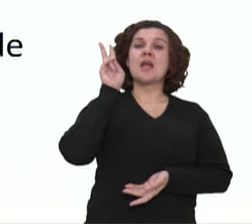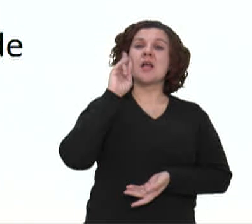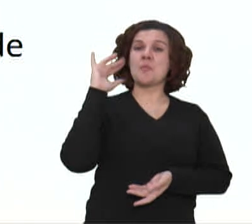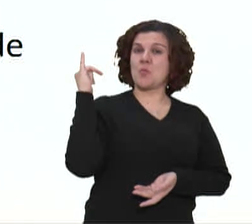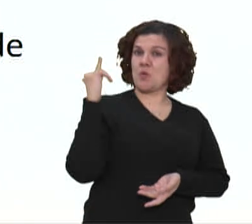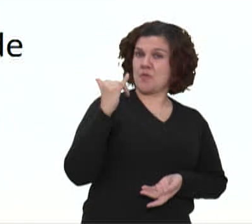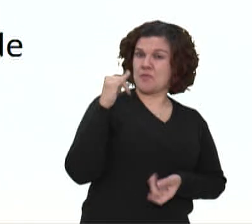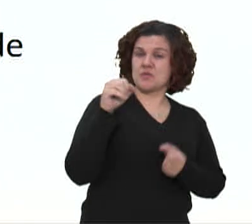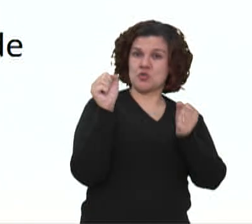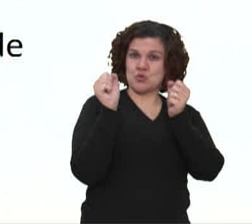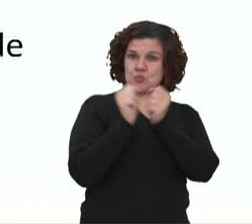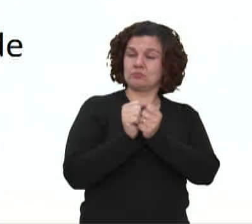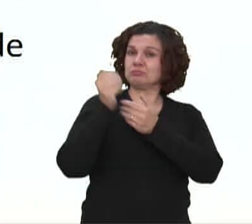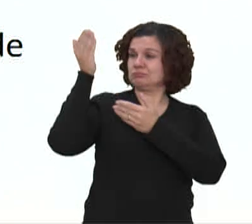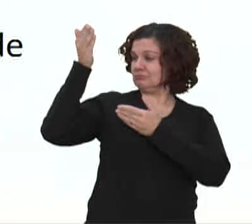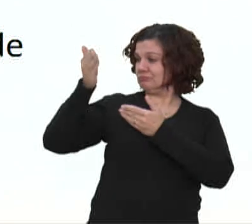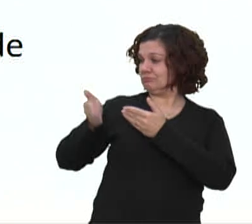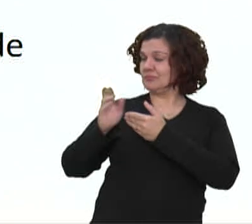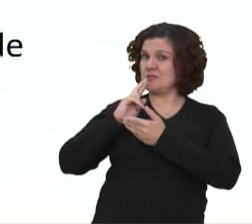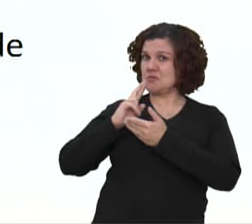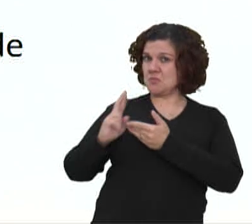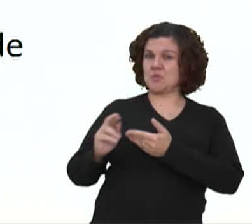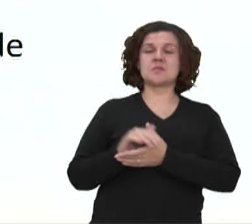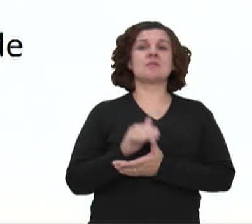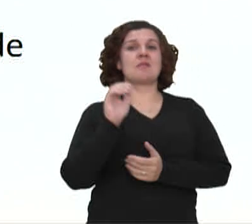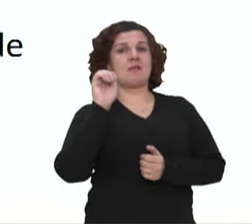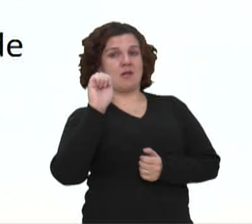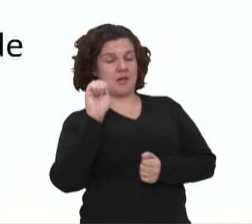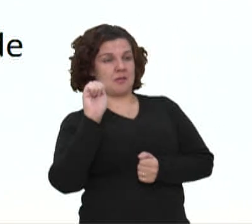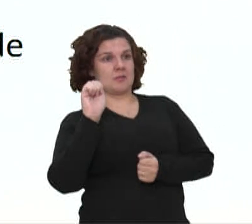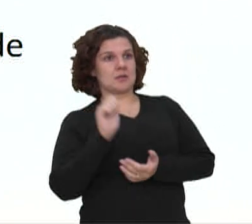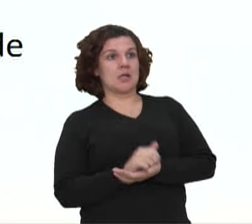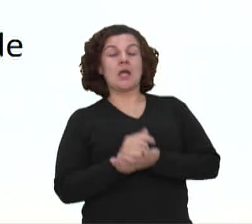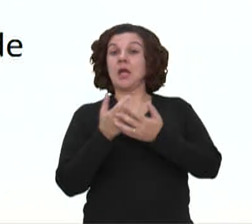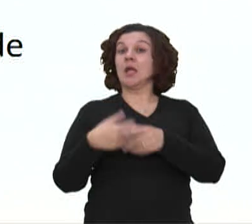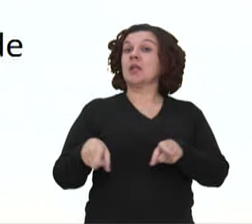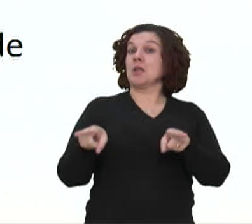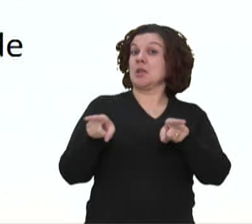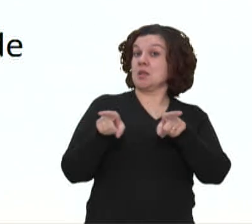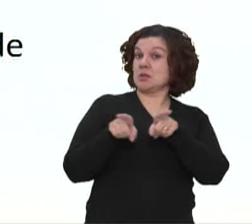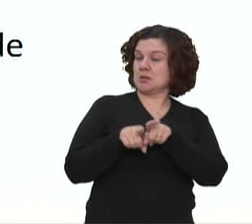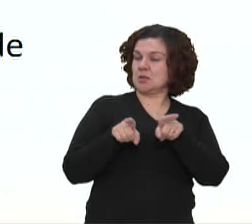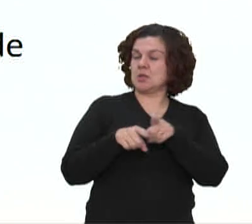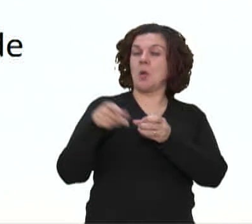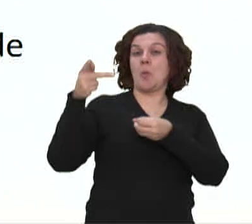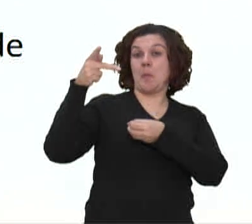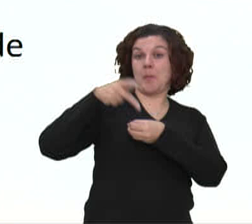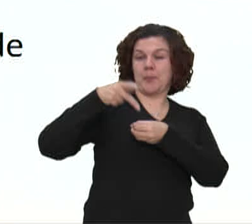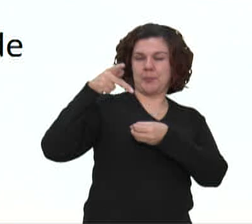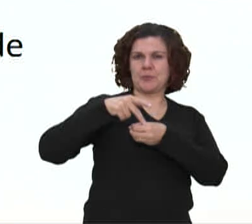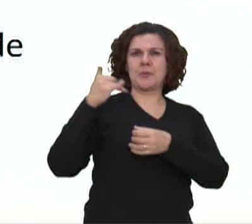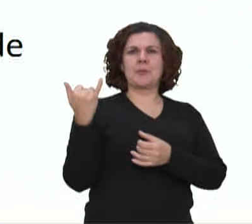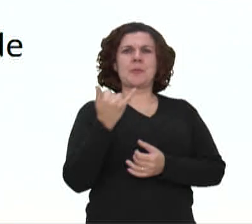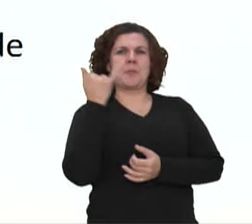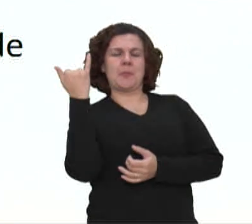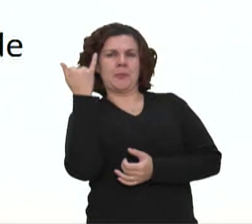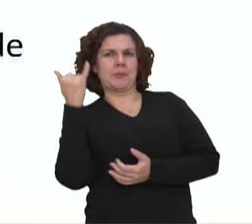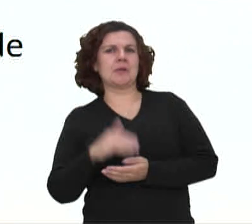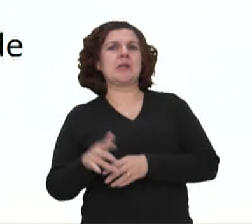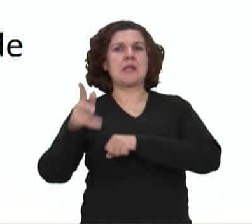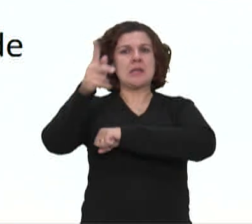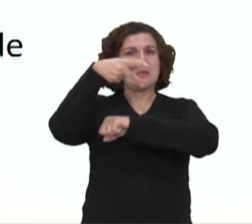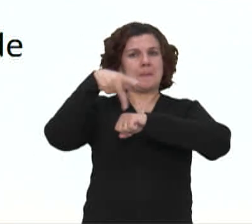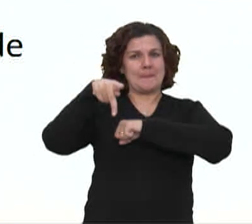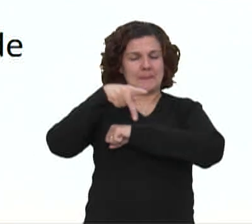você? Então tá aqui a resposta e vamos para a letra A. Mesmo que o petróleo seja um dos recursos minerais importantes, os países